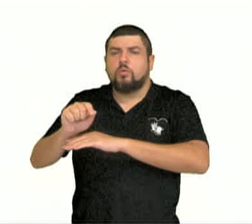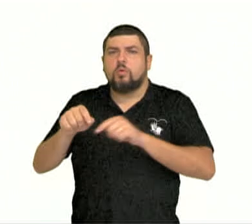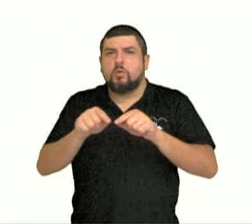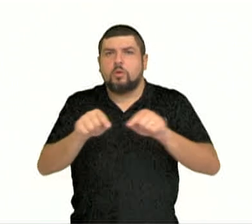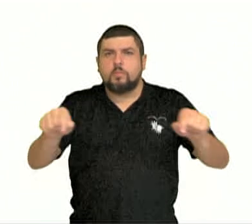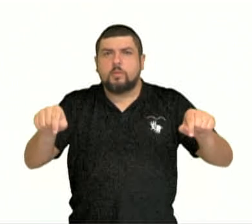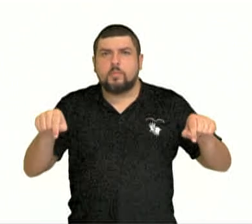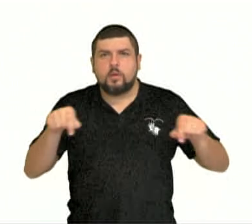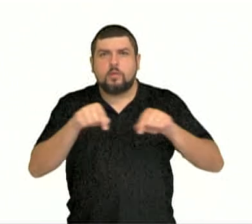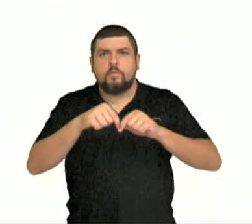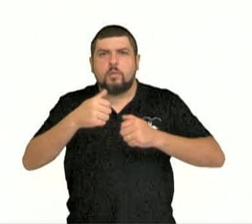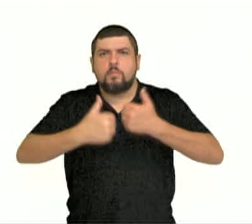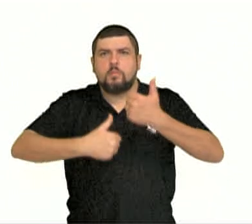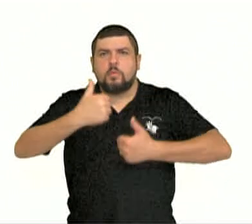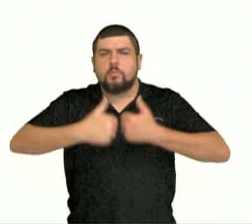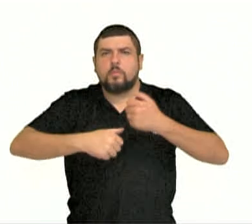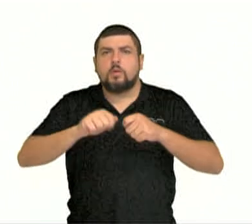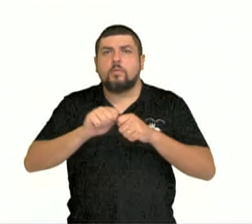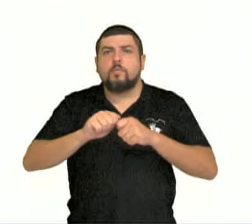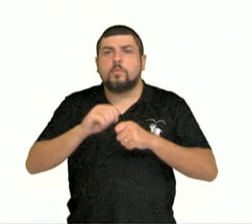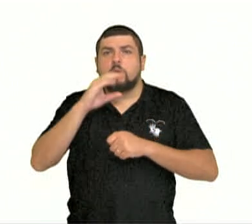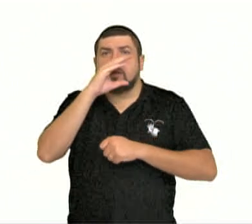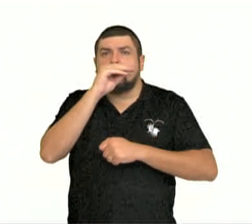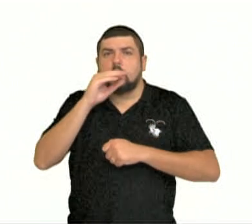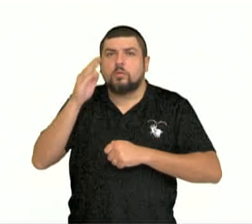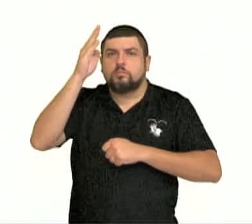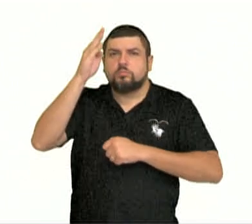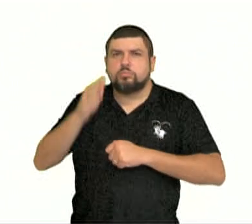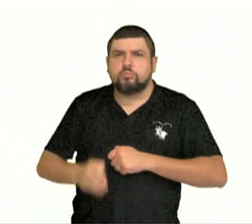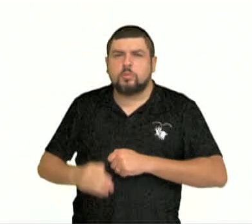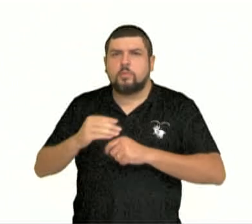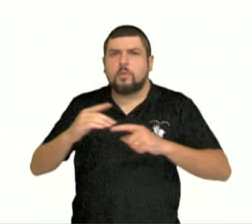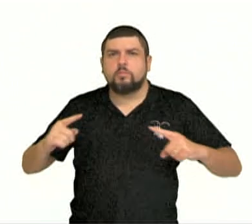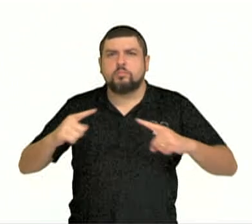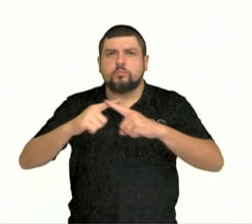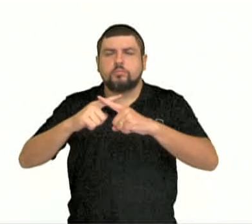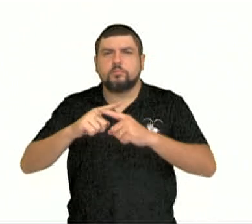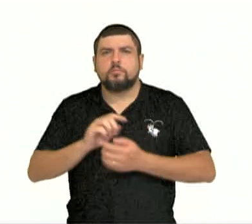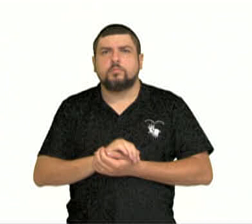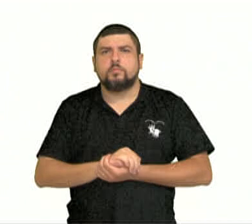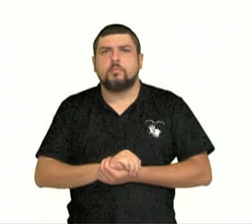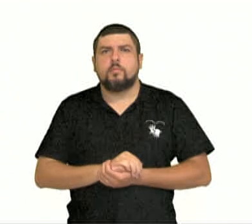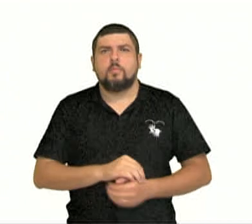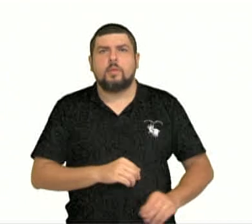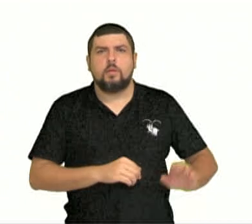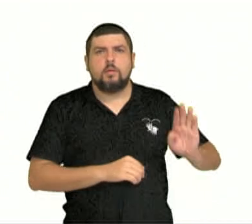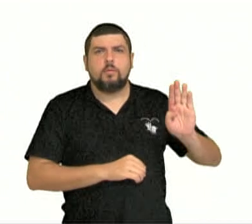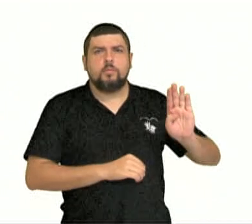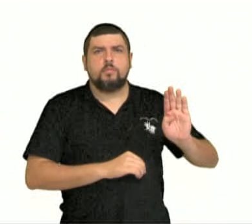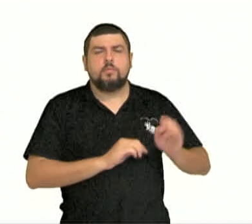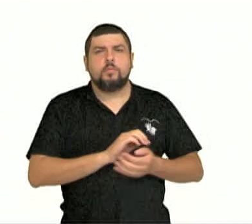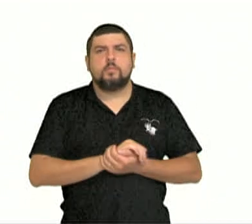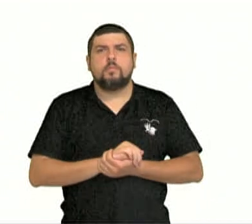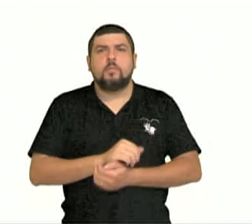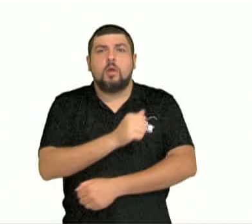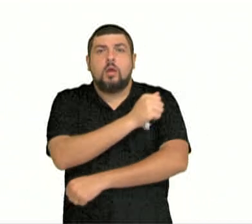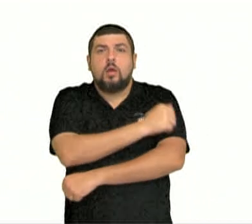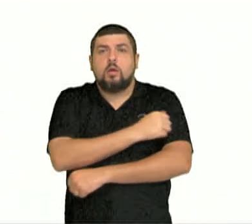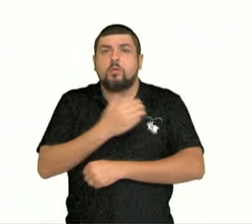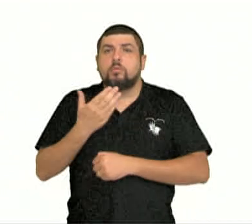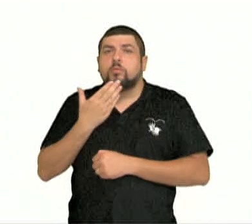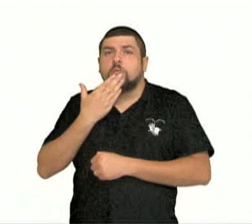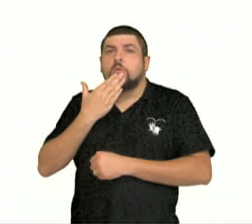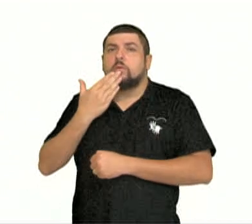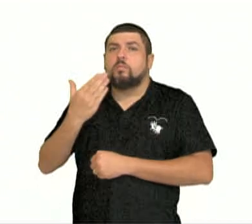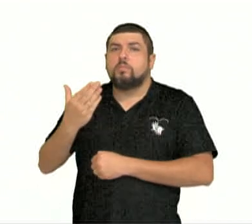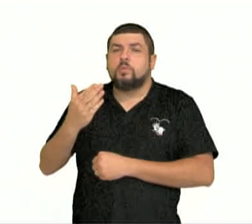escola para fazer um campeonato no final de semana. Letra B. Aluno solicitando bolsa de estudos